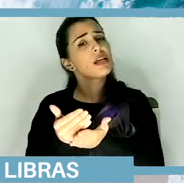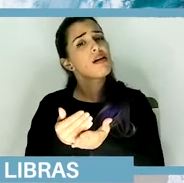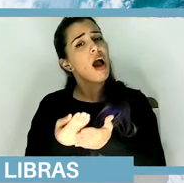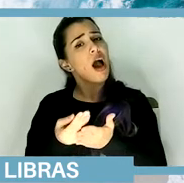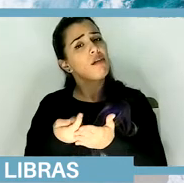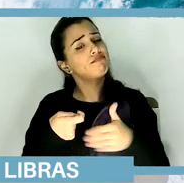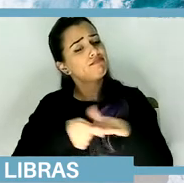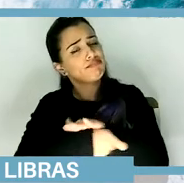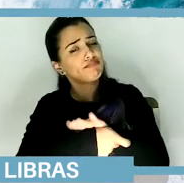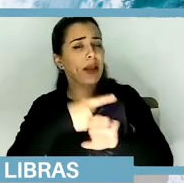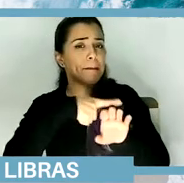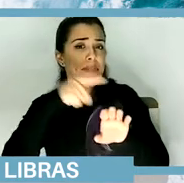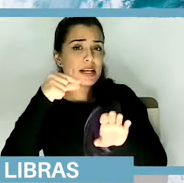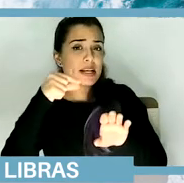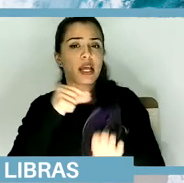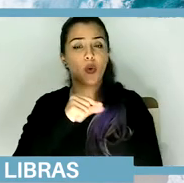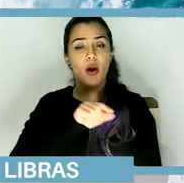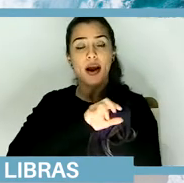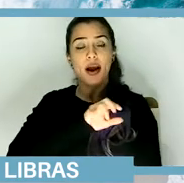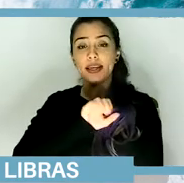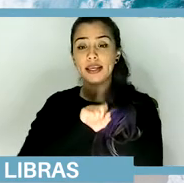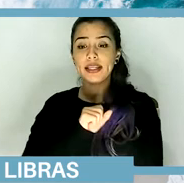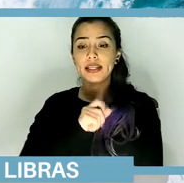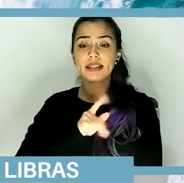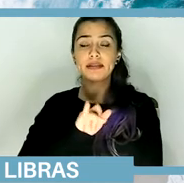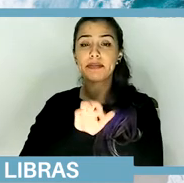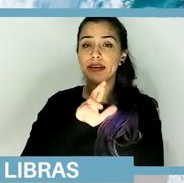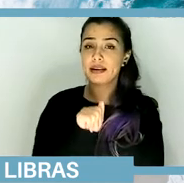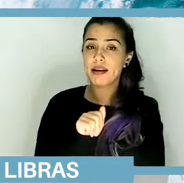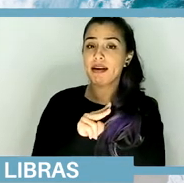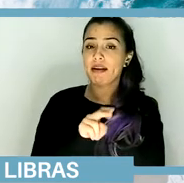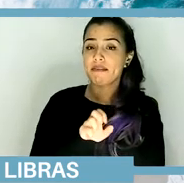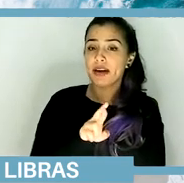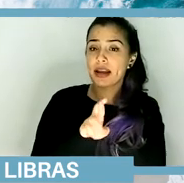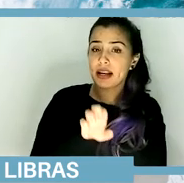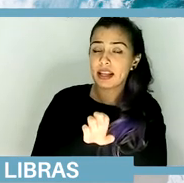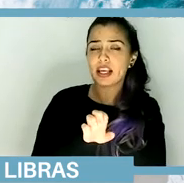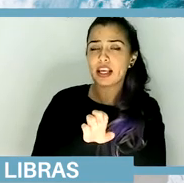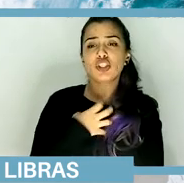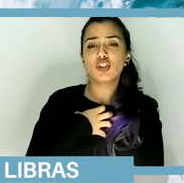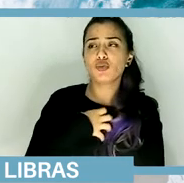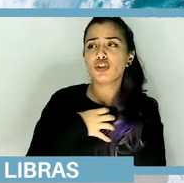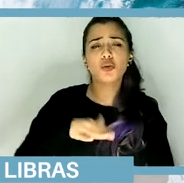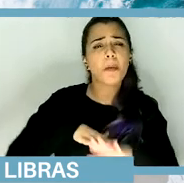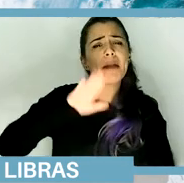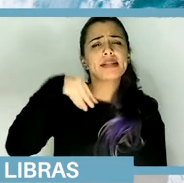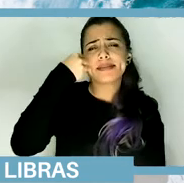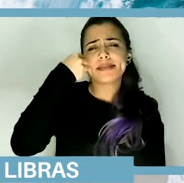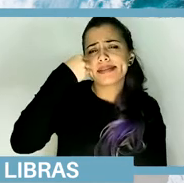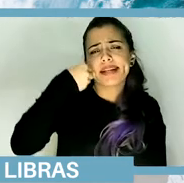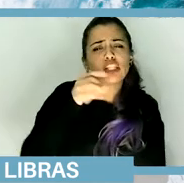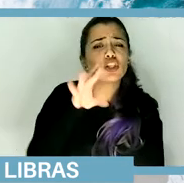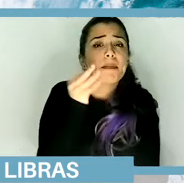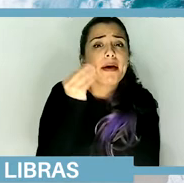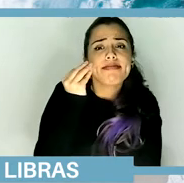muito pequena experimental né eu comecei por um caminho ou de testes mesmo então hoje que eu vou